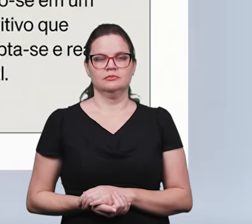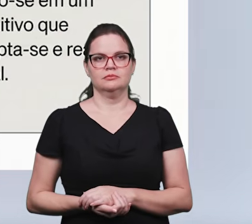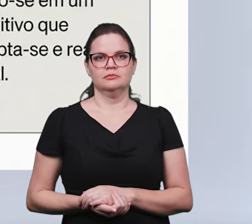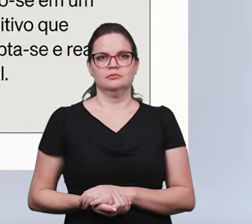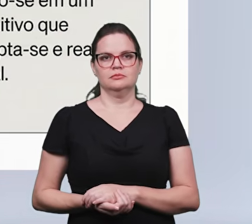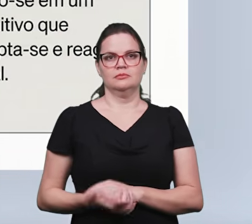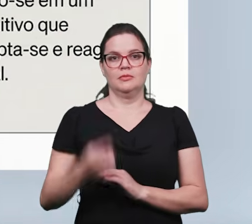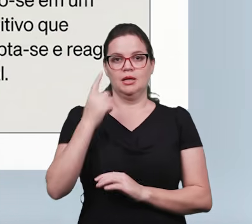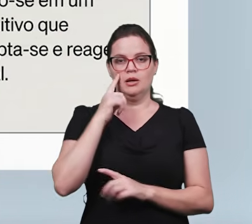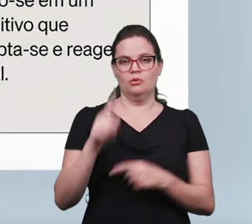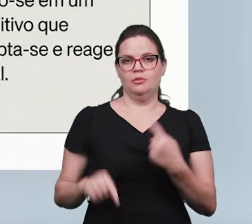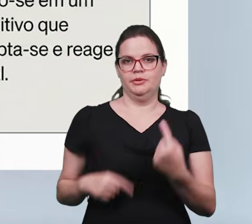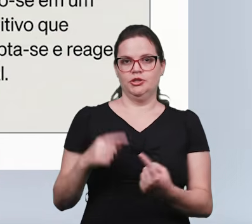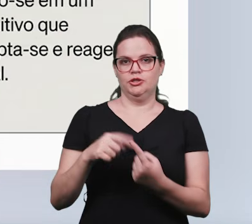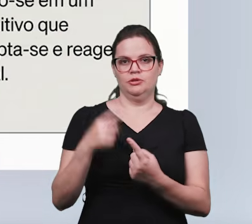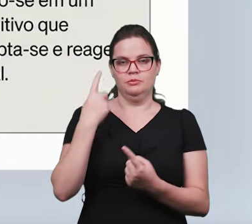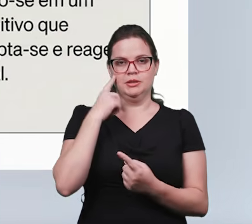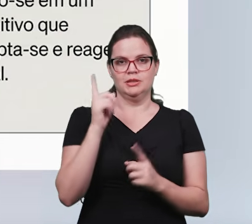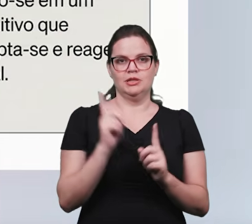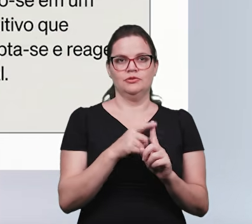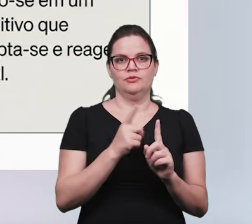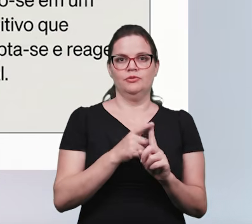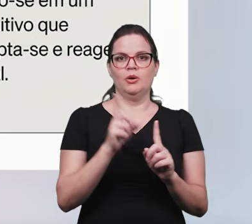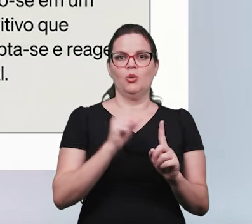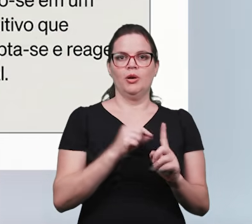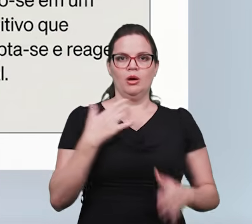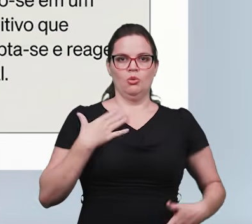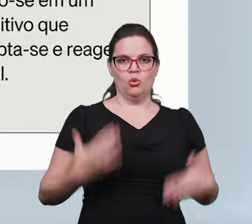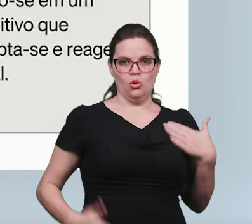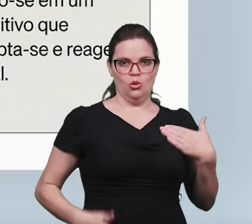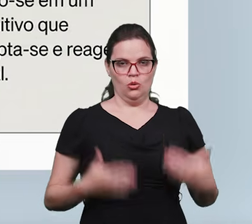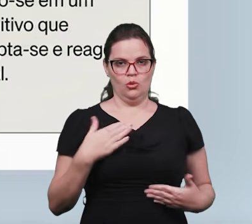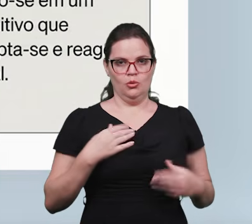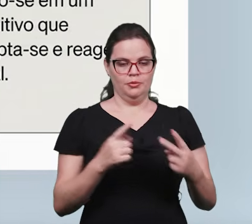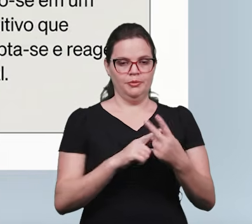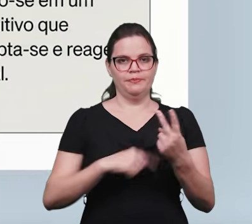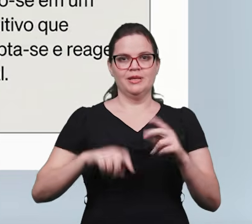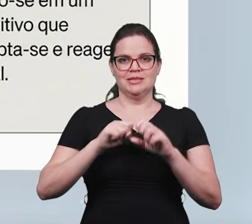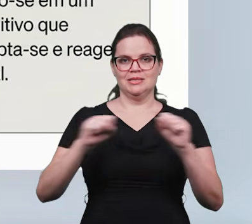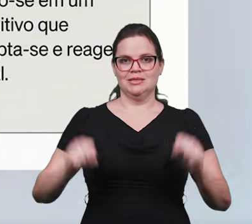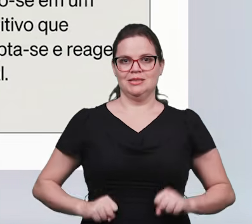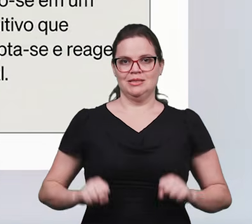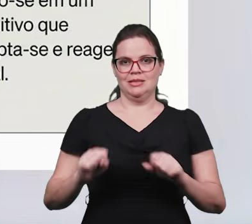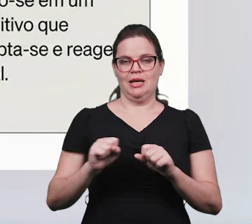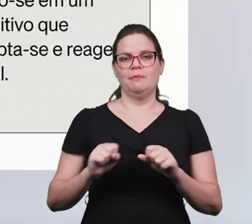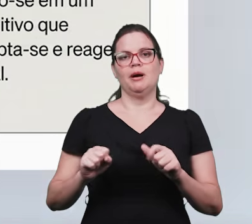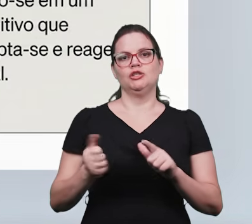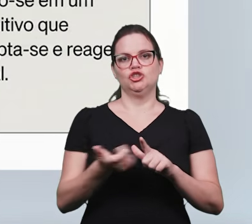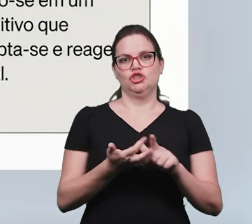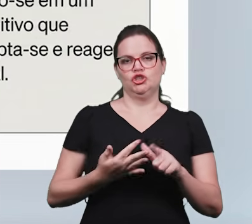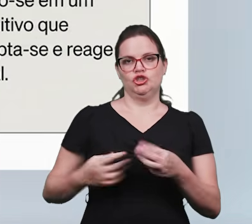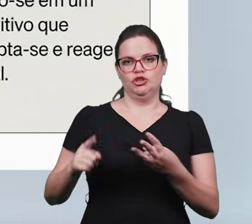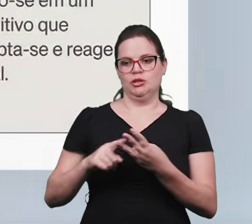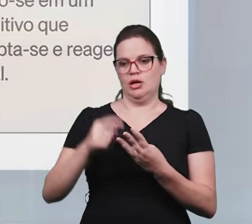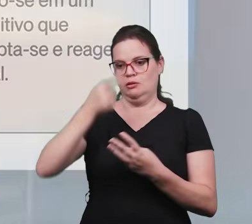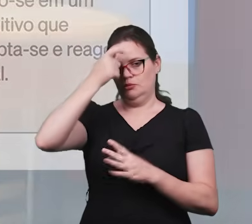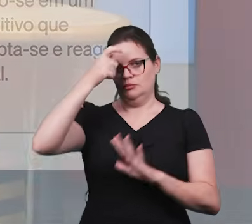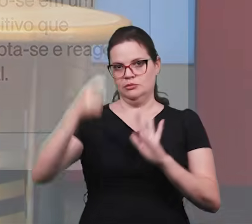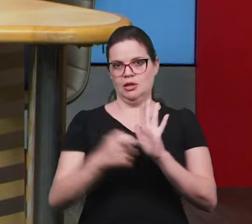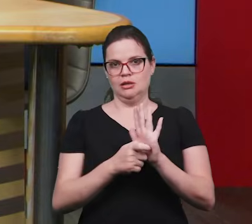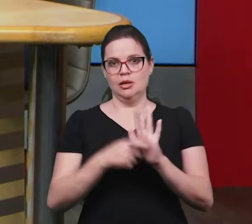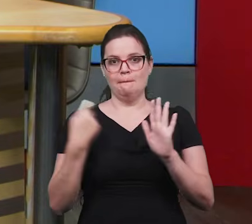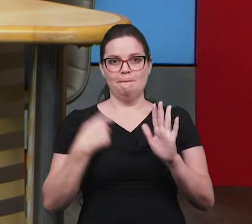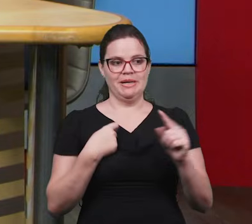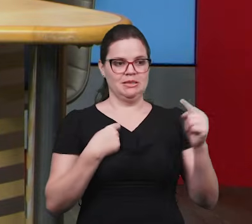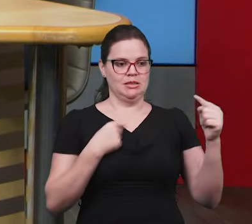o nosso alvo. Sim. Porque a gente tem que aliar aquilo que é a parte física com o sistema digital e com a inteligência artificial. Quando a gente